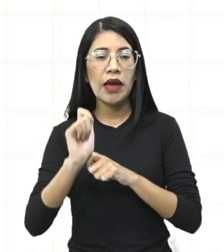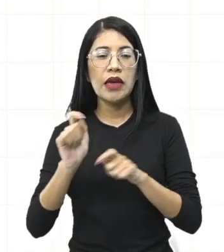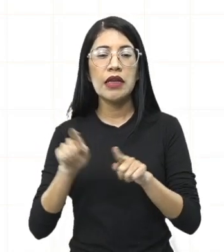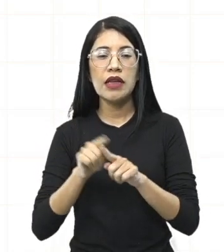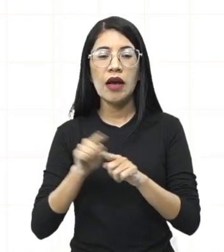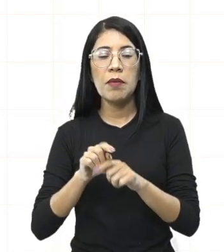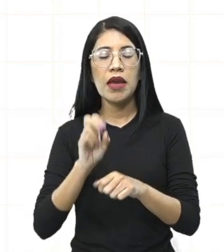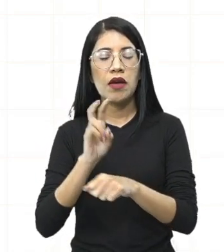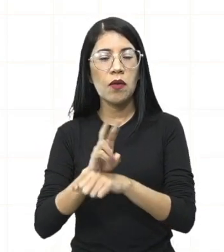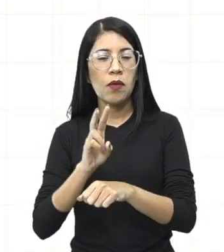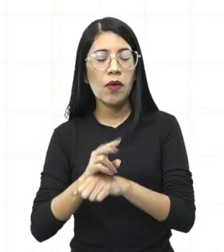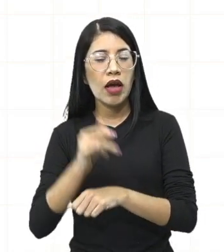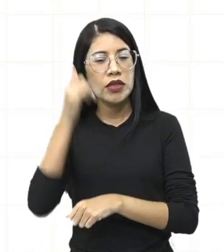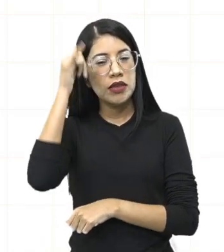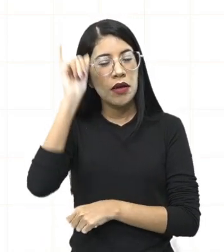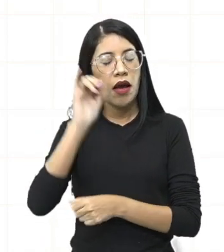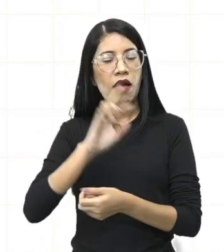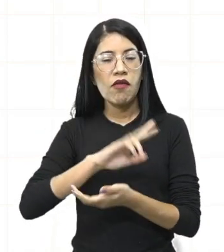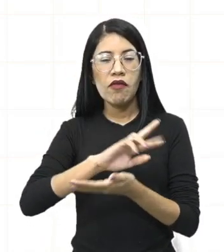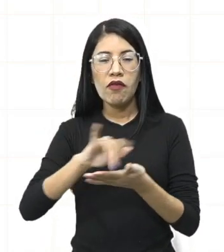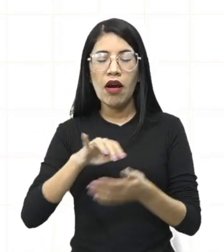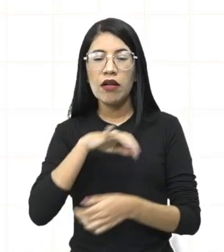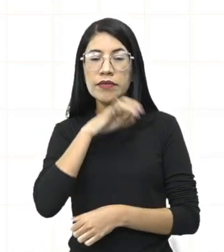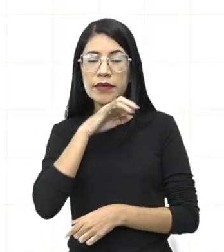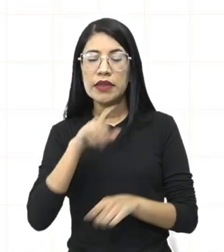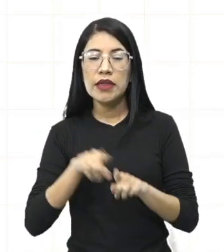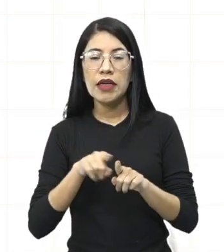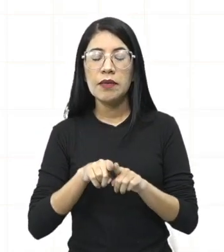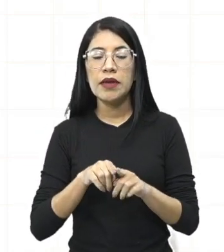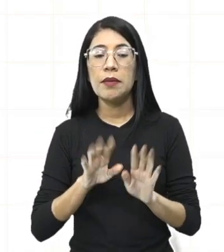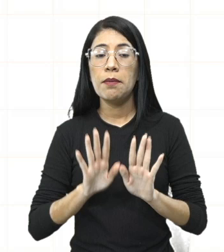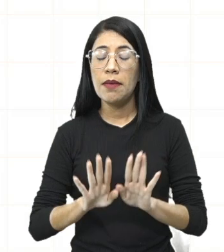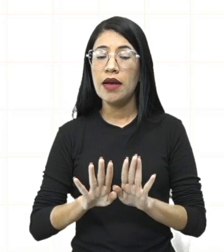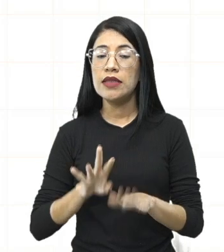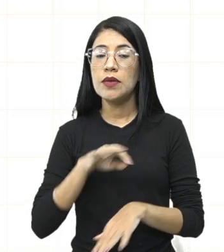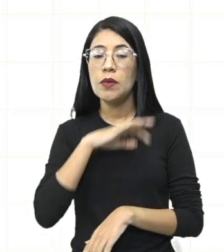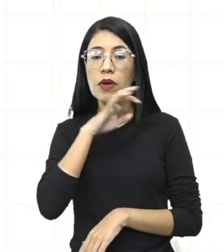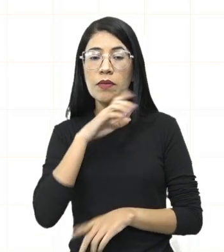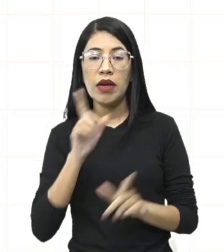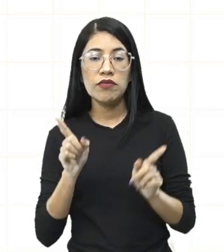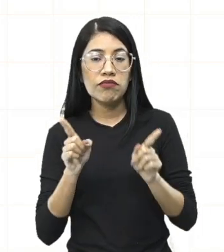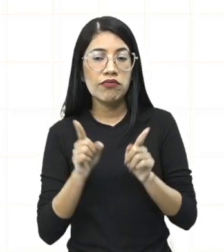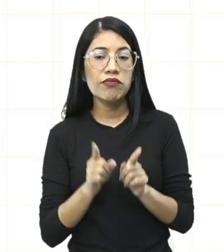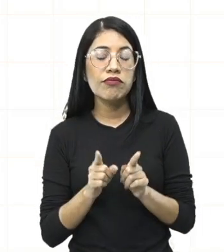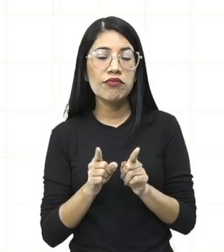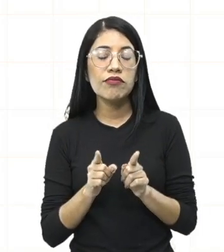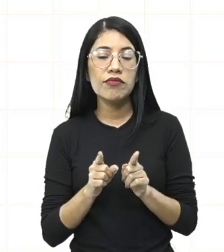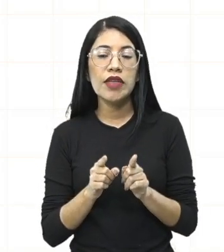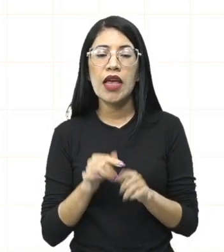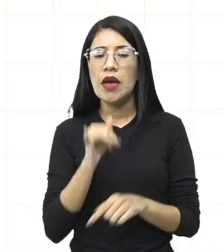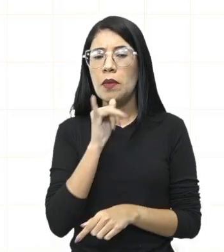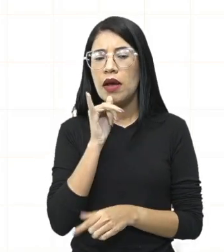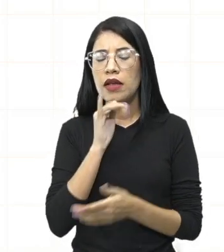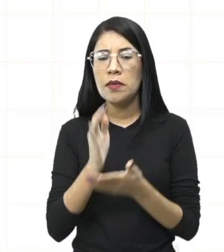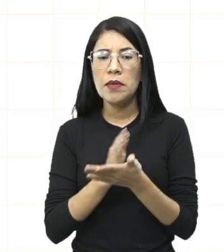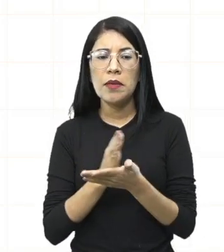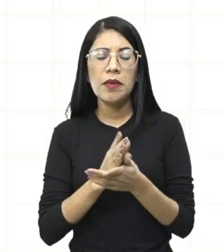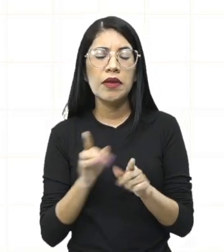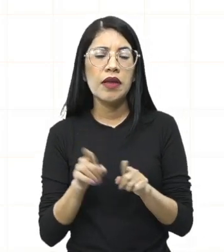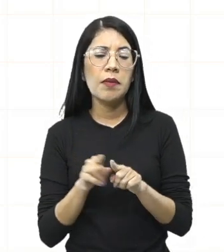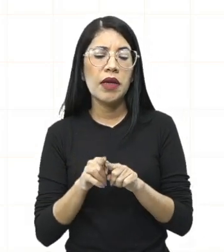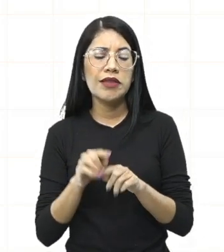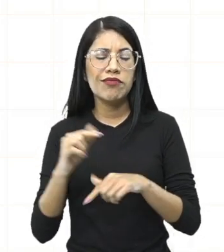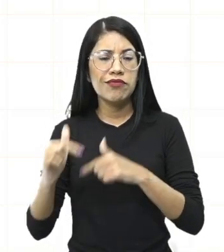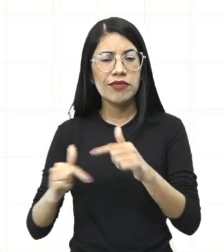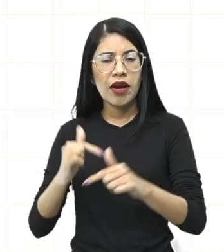criação de animais, né? Lembrando que esses animais são aqui animais de pequeno porte, que são alguns exemplos